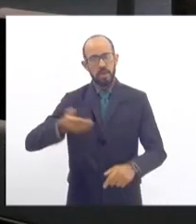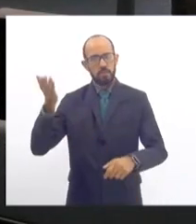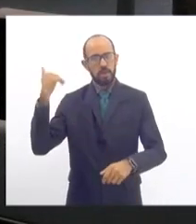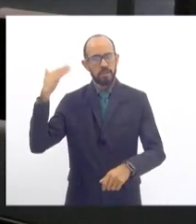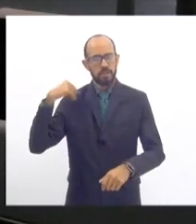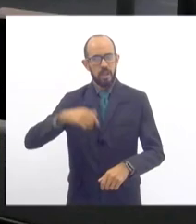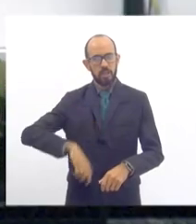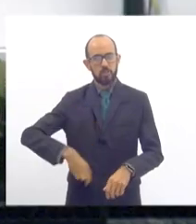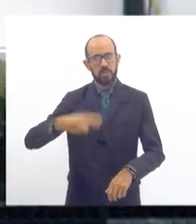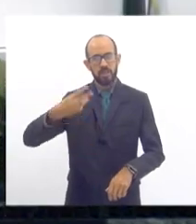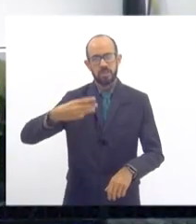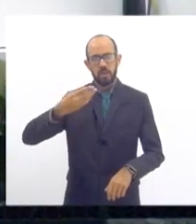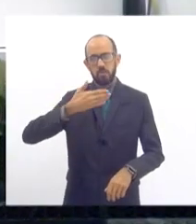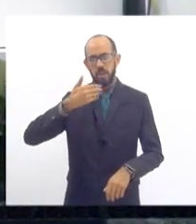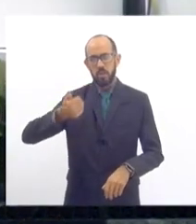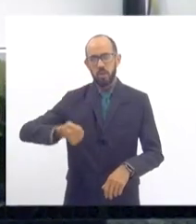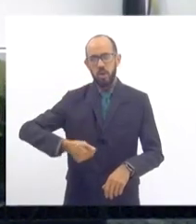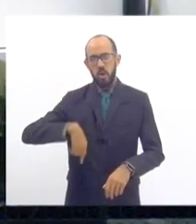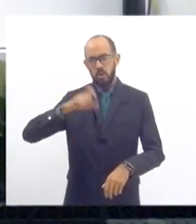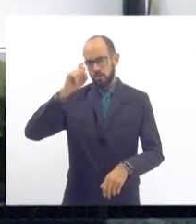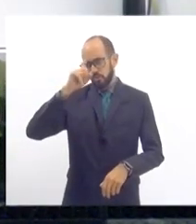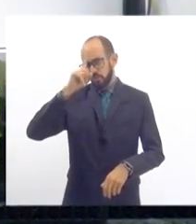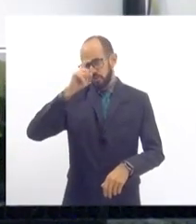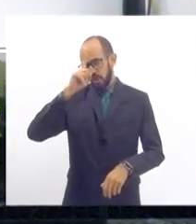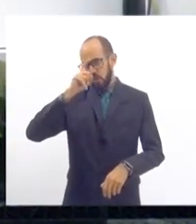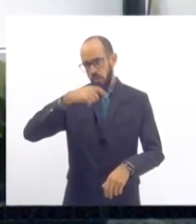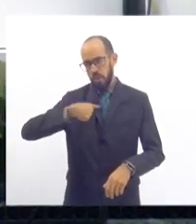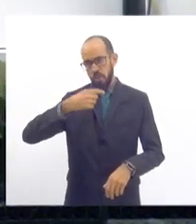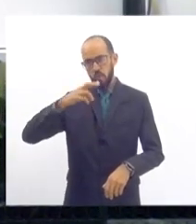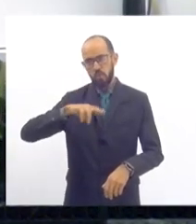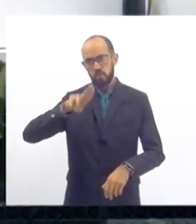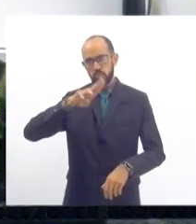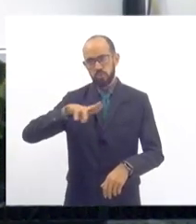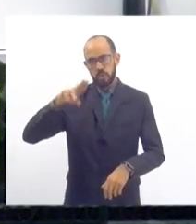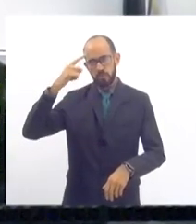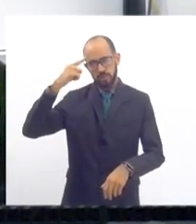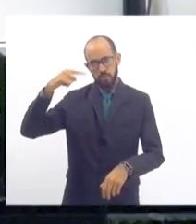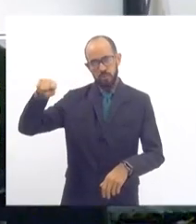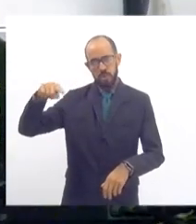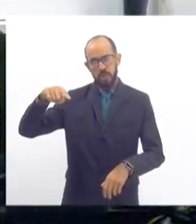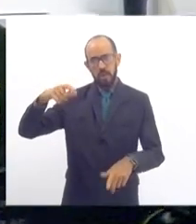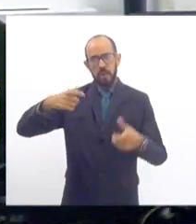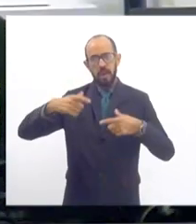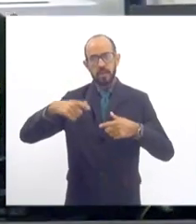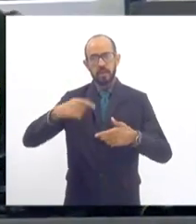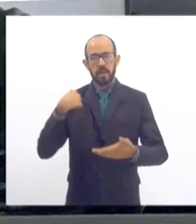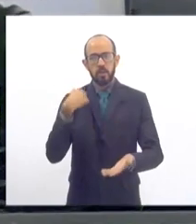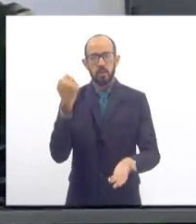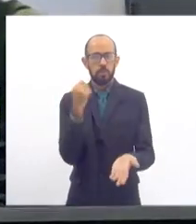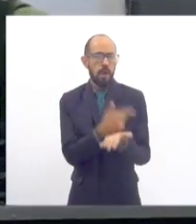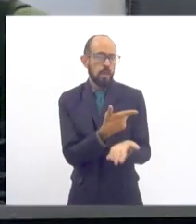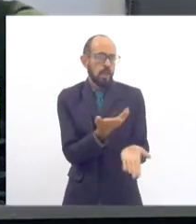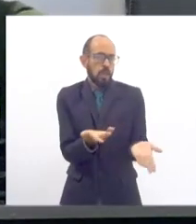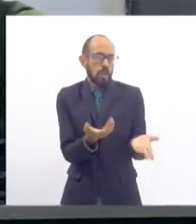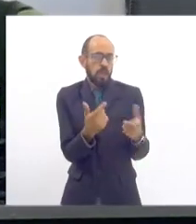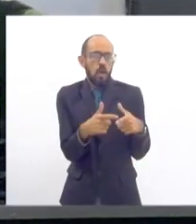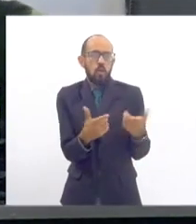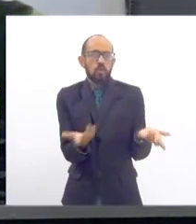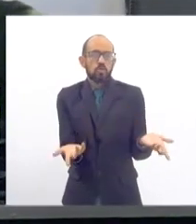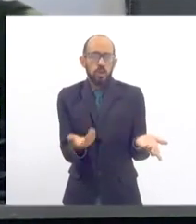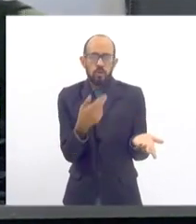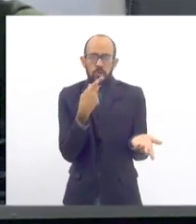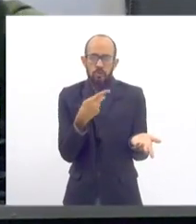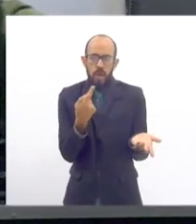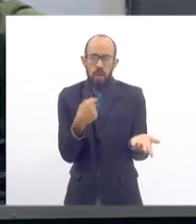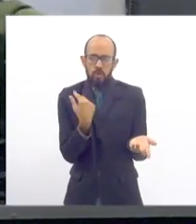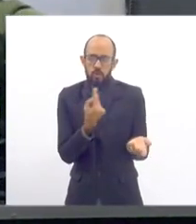melhor hospital. Eu só usei durante uma semana. Cadê o resto que eu paguei? E dos meus colegas todos? E hoje dizer que nós não temos